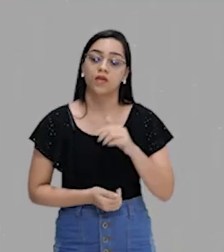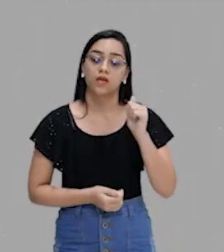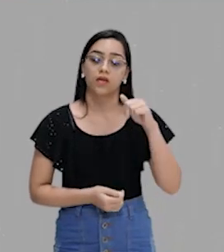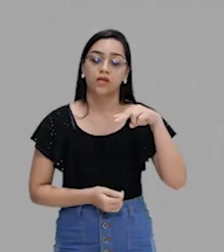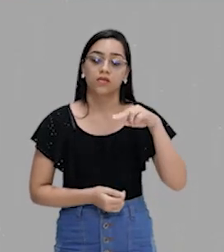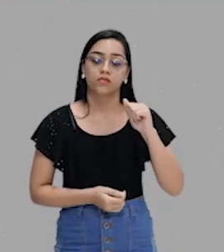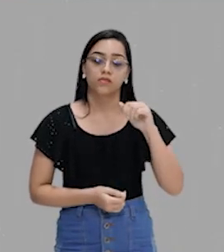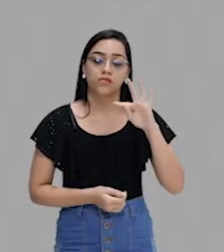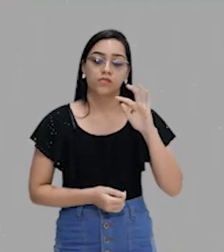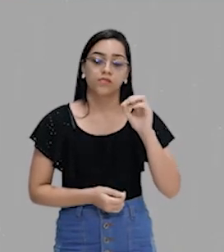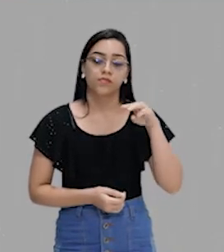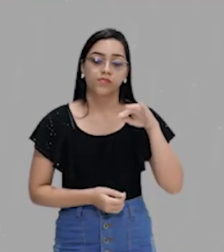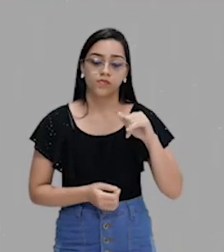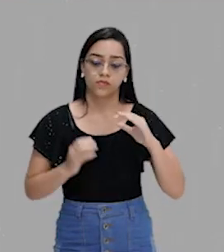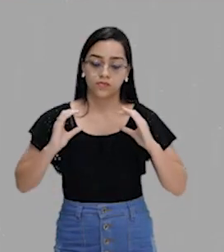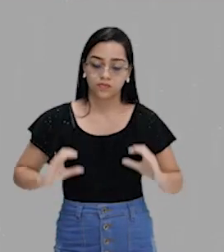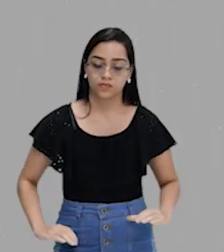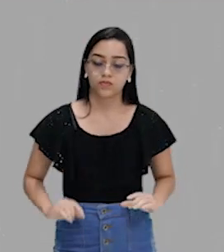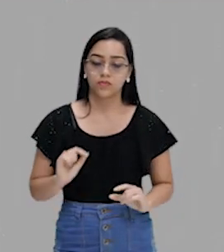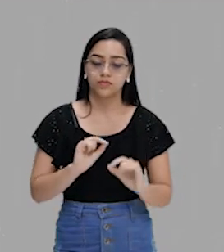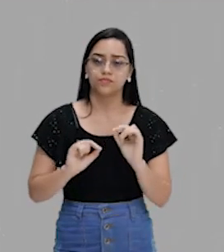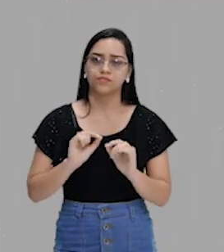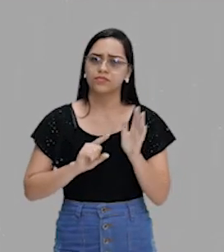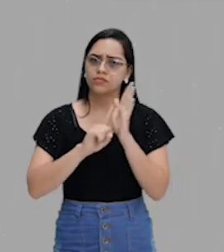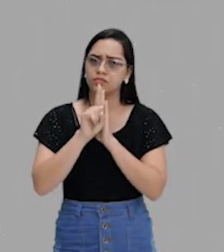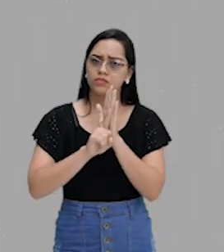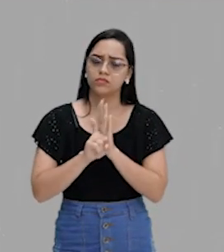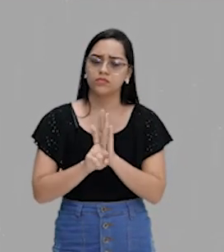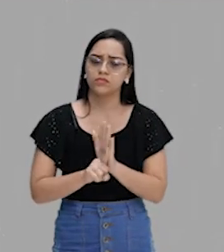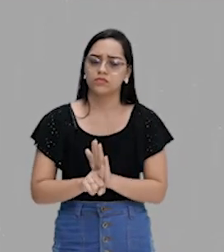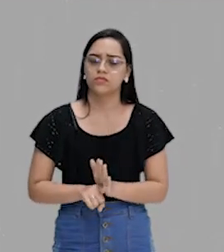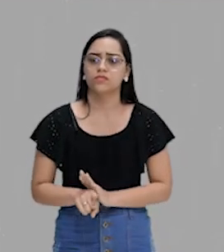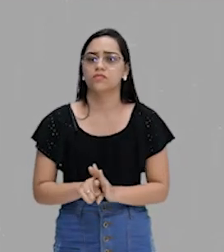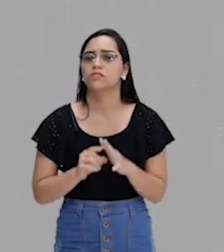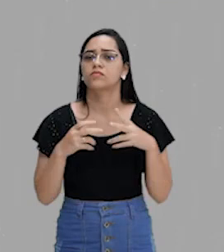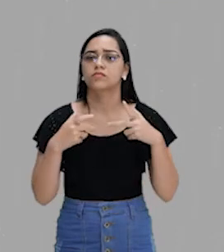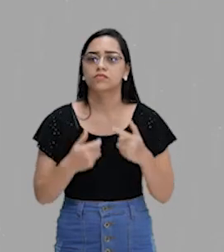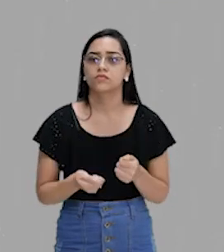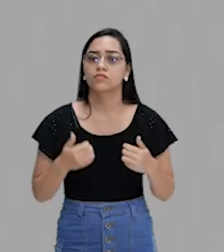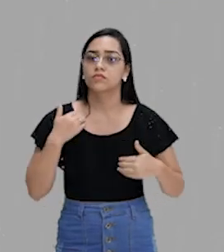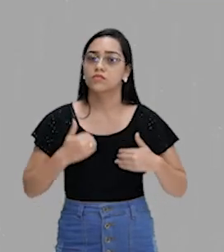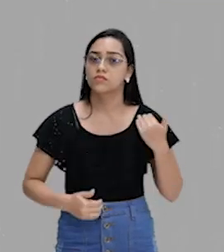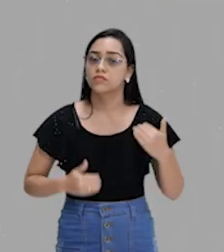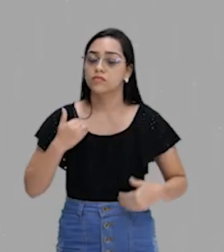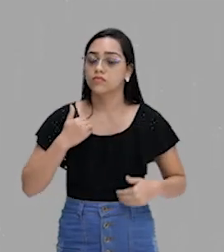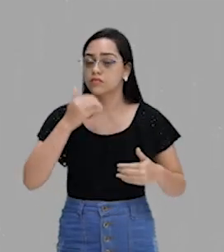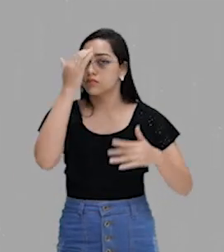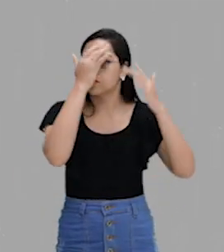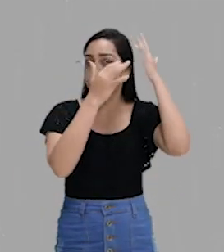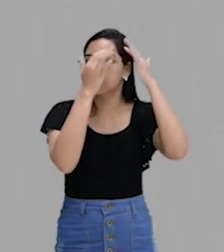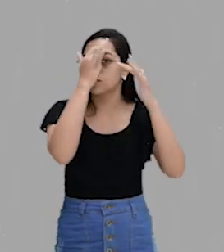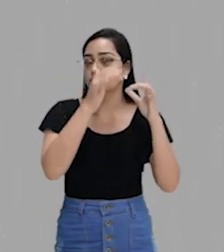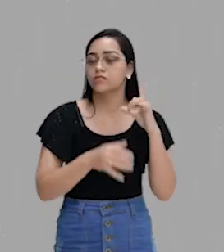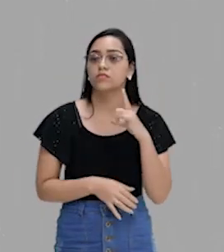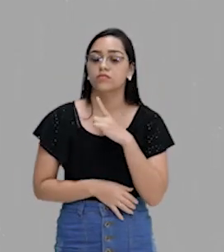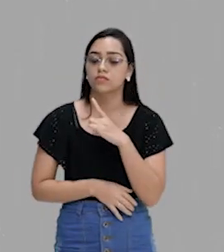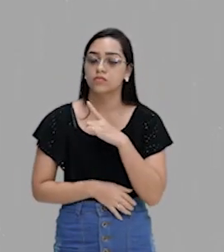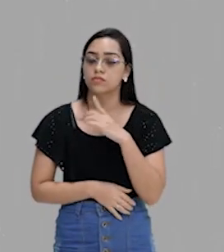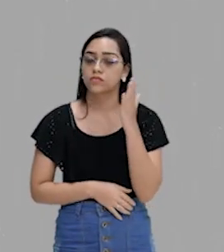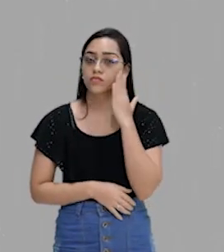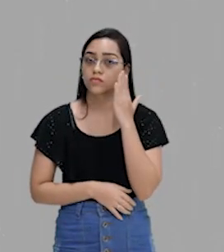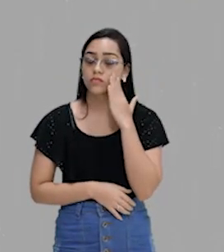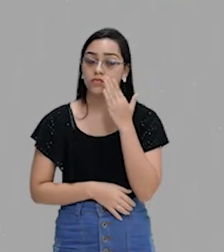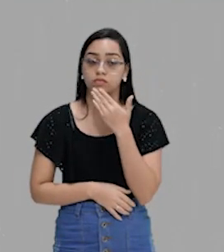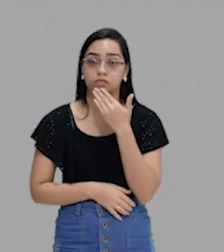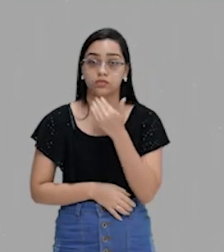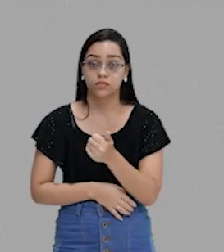do caráter significa dissecar o homem, dissecar a sua imagem, os seus pensamentos para chegar e entendê-lo